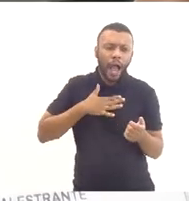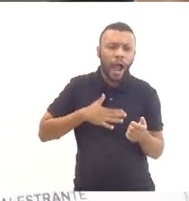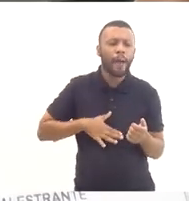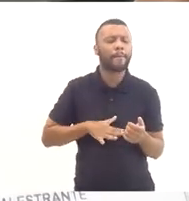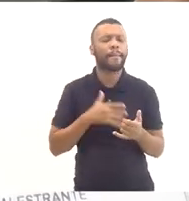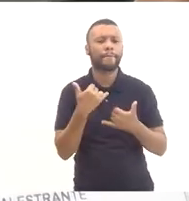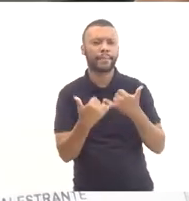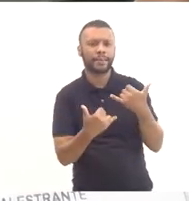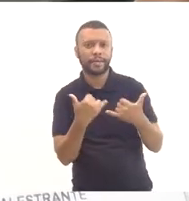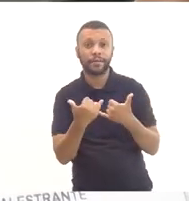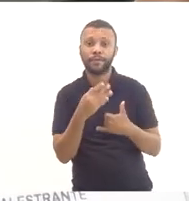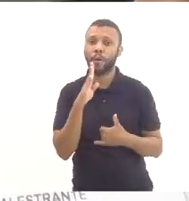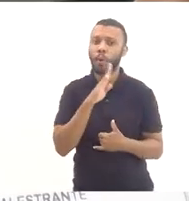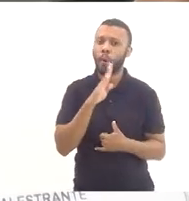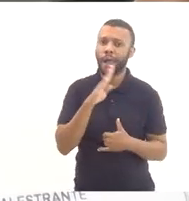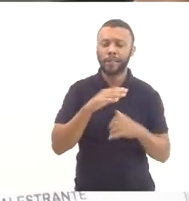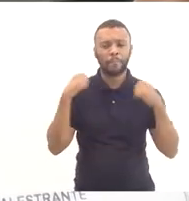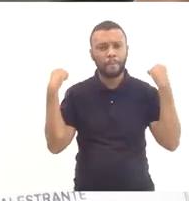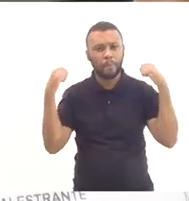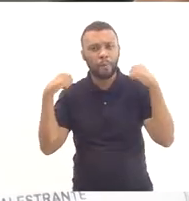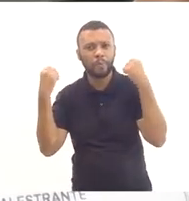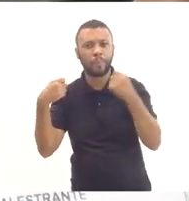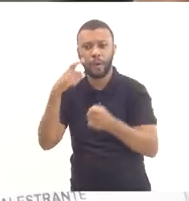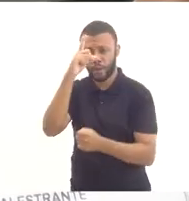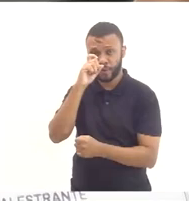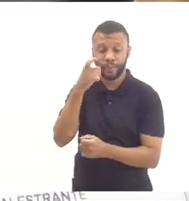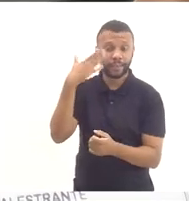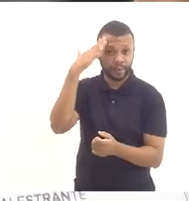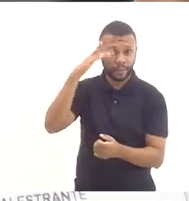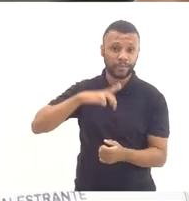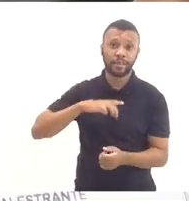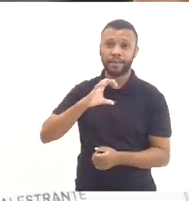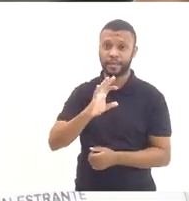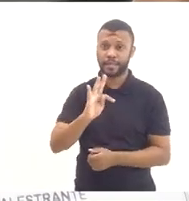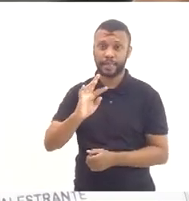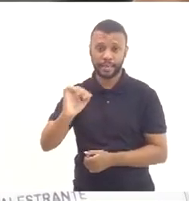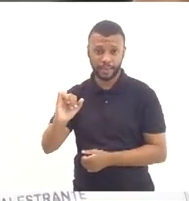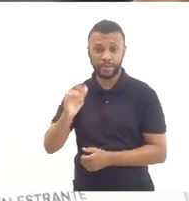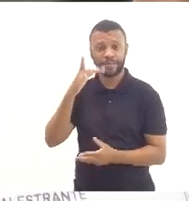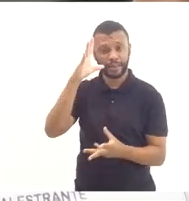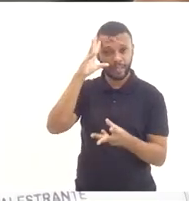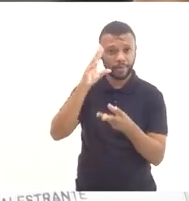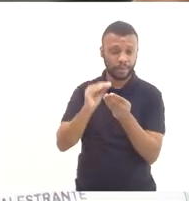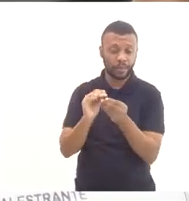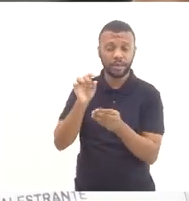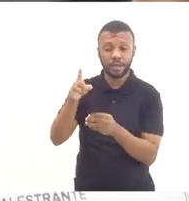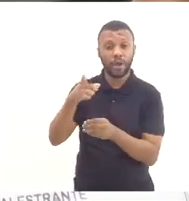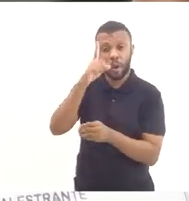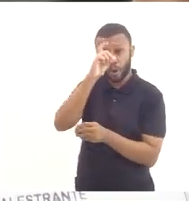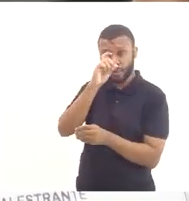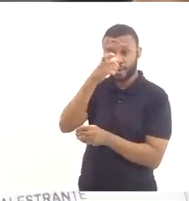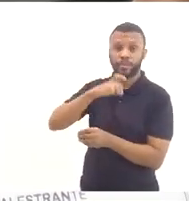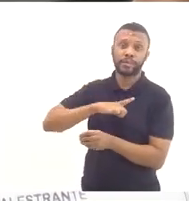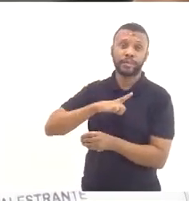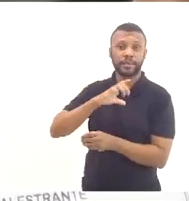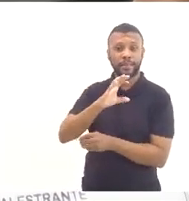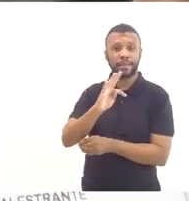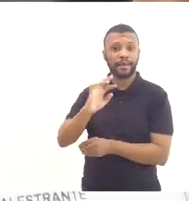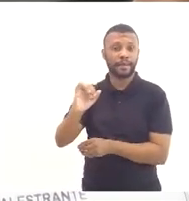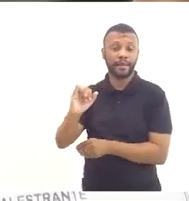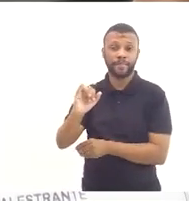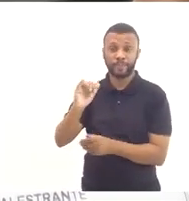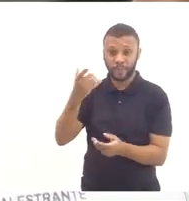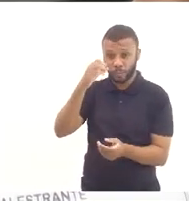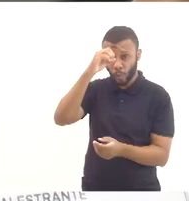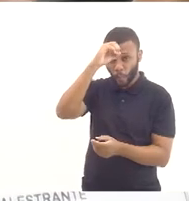calma fui correndo para o meu emergência aqui do Rio de Janeiro que eu sabia que tinha CTI né porque eu já sabia que era a casa de CTI filho de mãe não sabe a